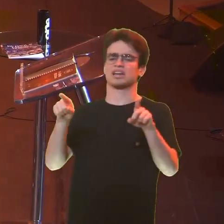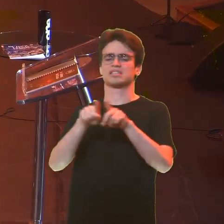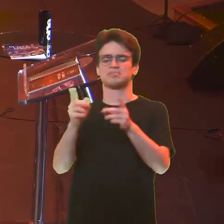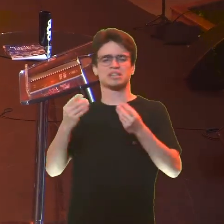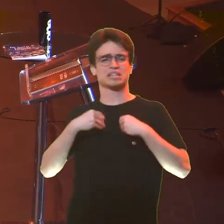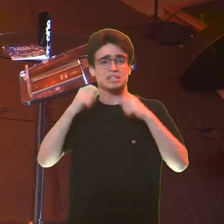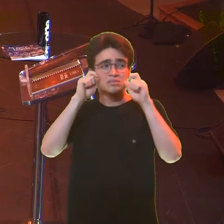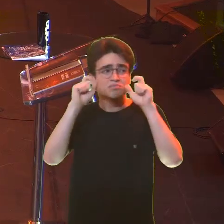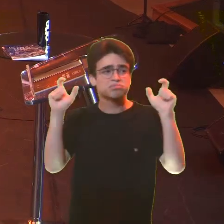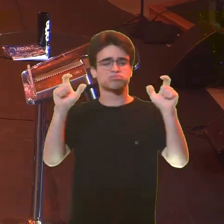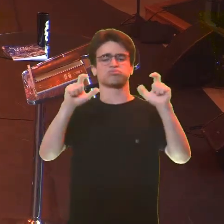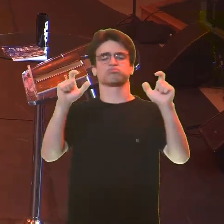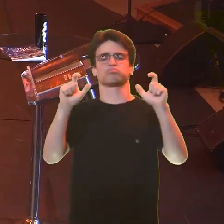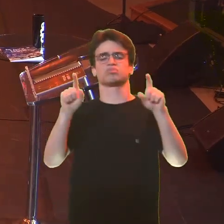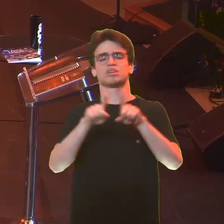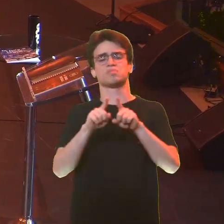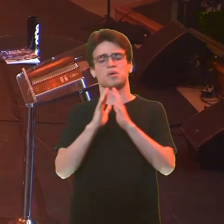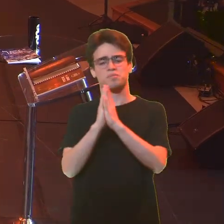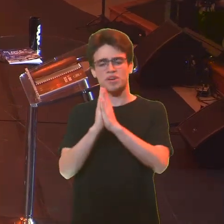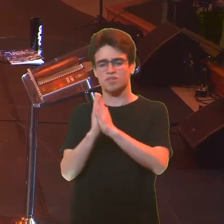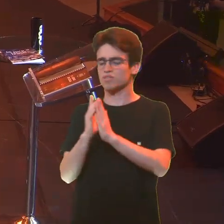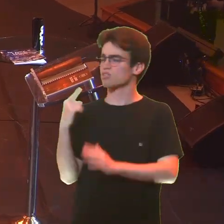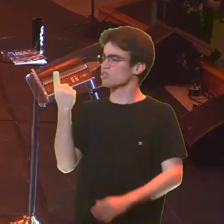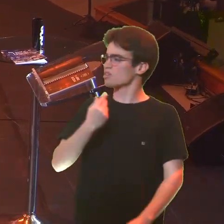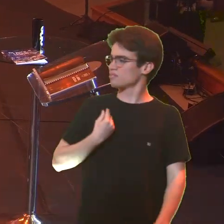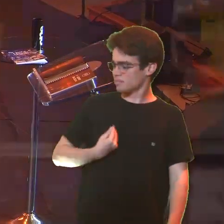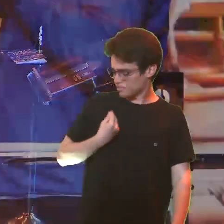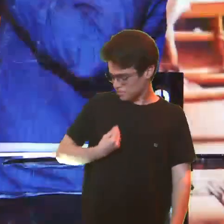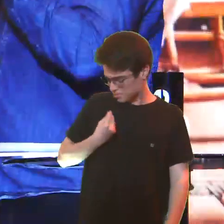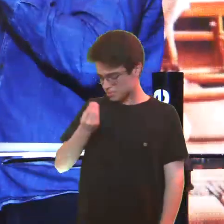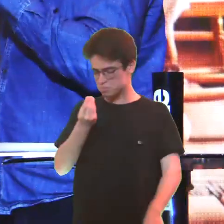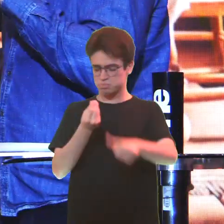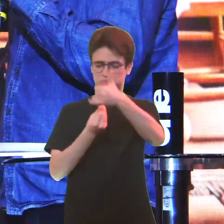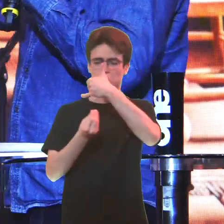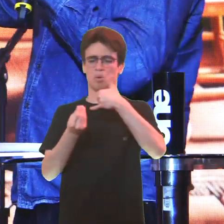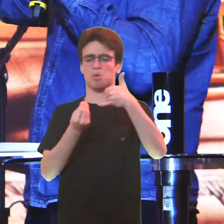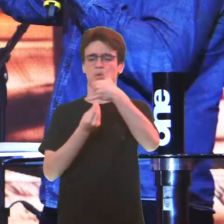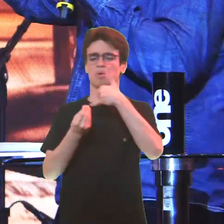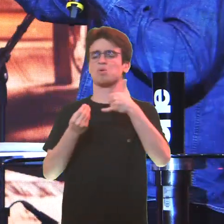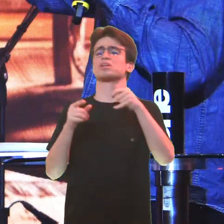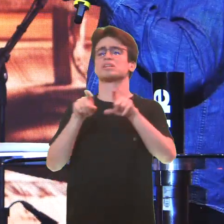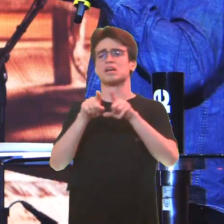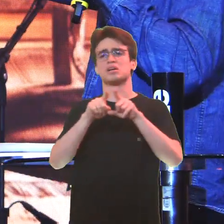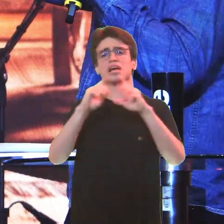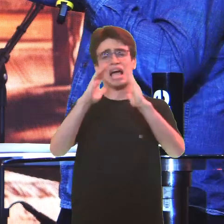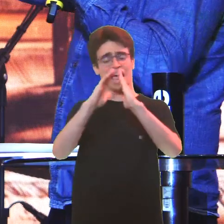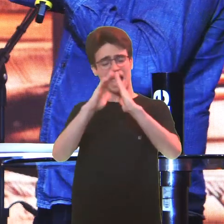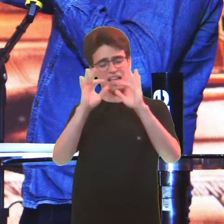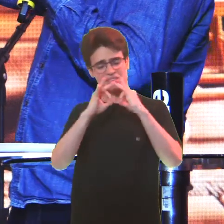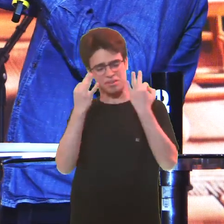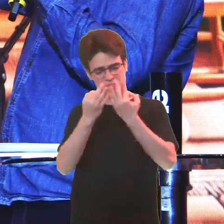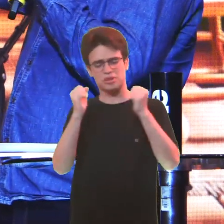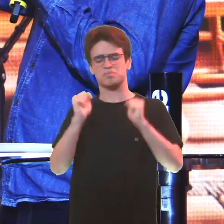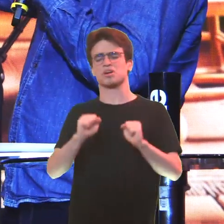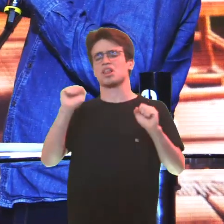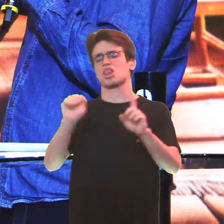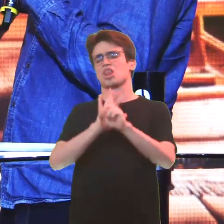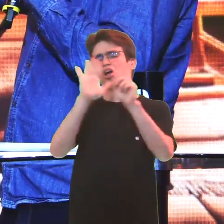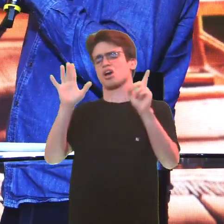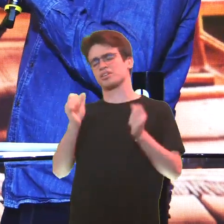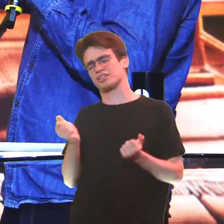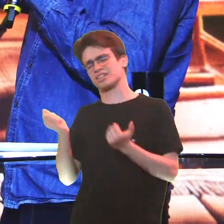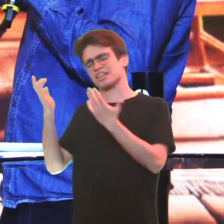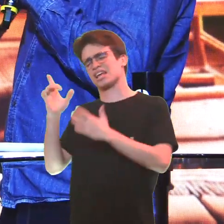para que possamos consagrar as nossas vidas e as nossas casas como casas de glória nessa noite, Senhor. Abençoa o meu irmão em Cristo, Senhor,